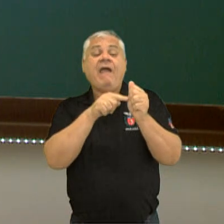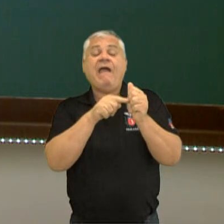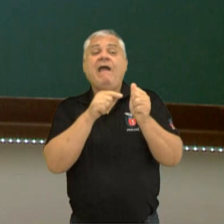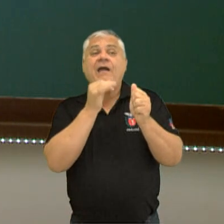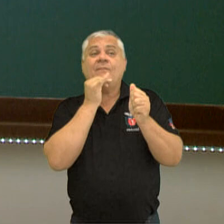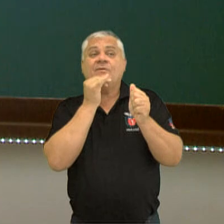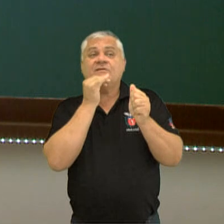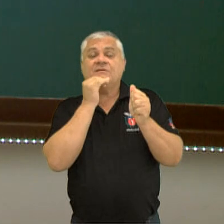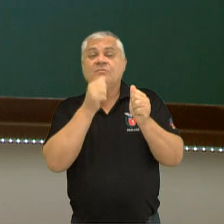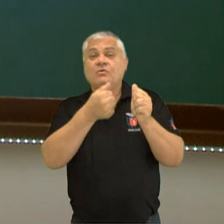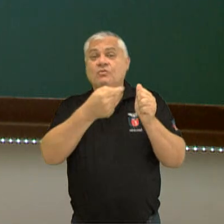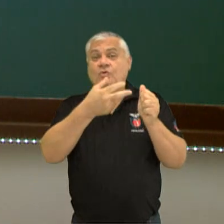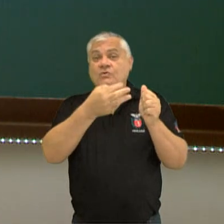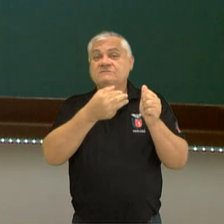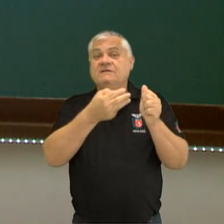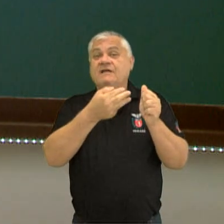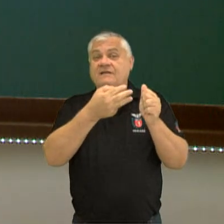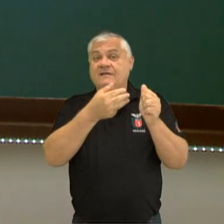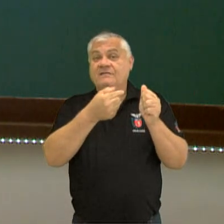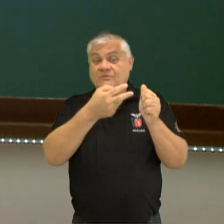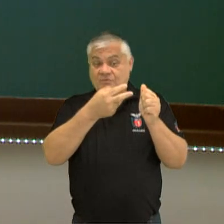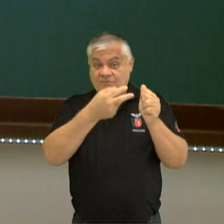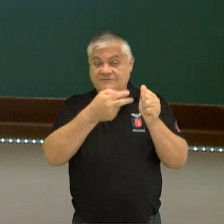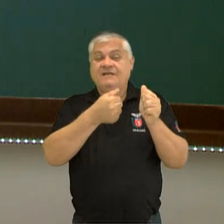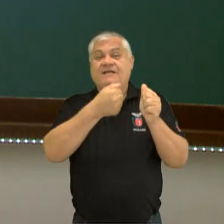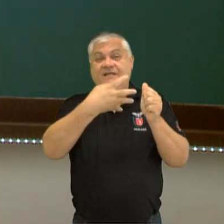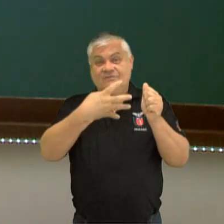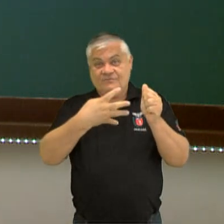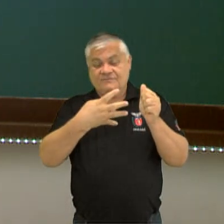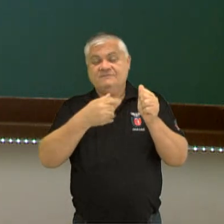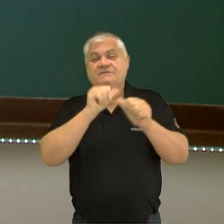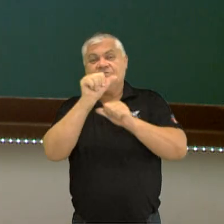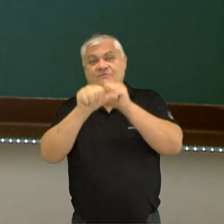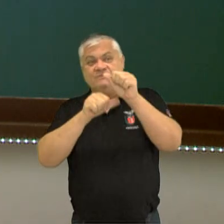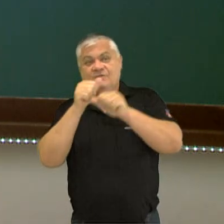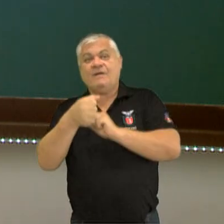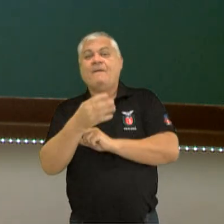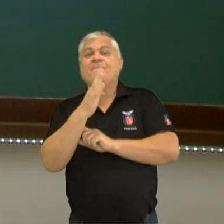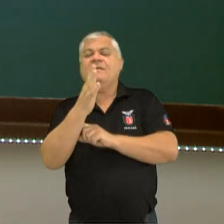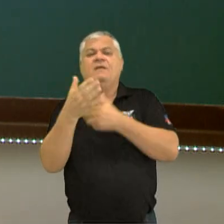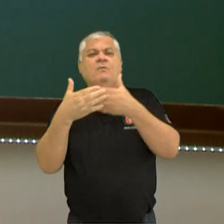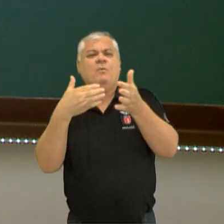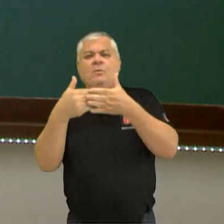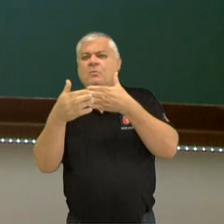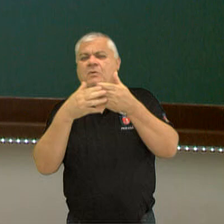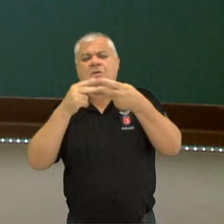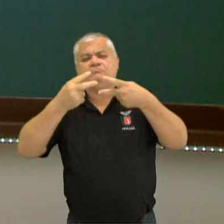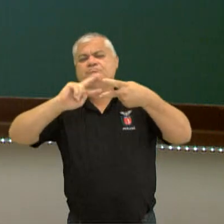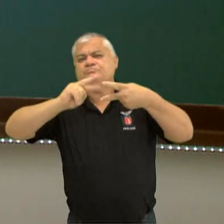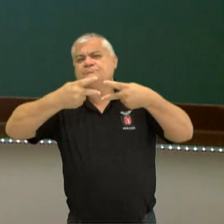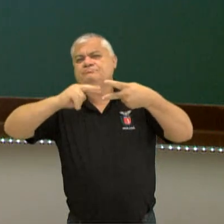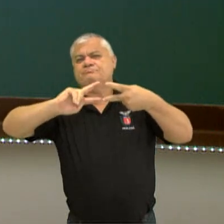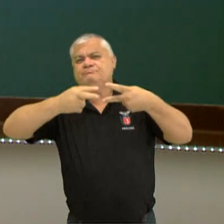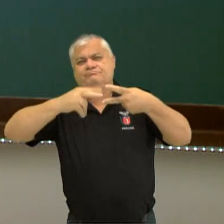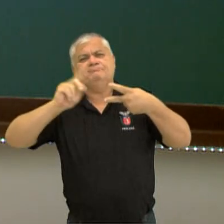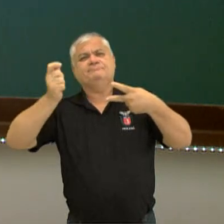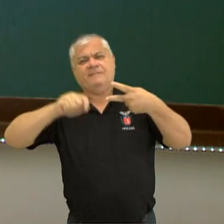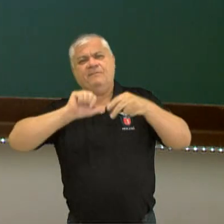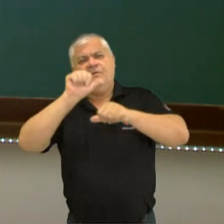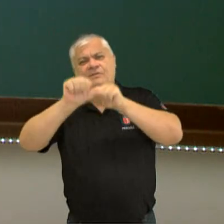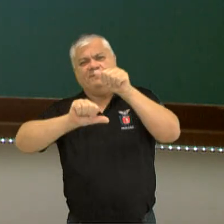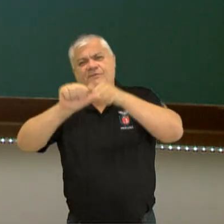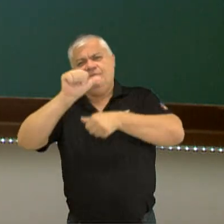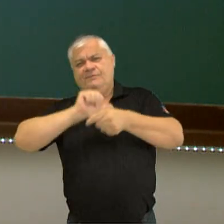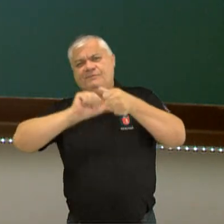A, 12,14, e para achar o valor de B, você substitui esse valor em qualquer uma das duas funções que está no sistema